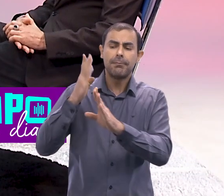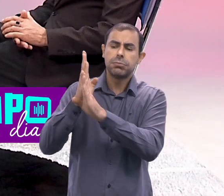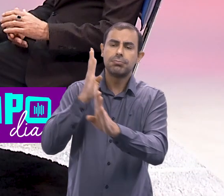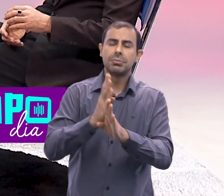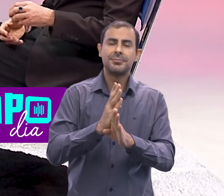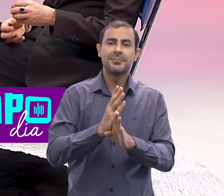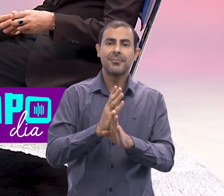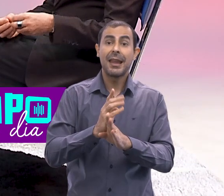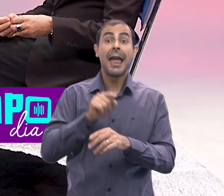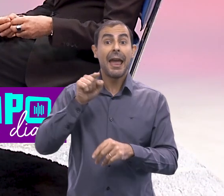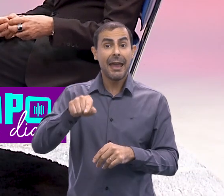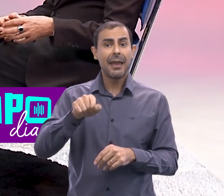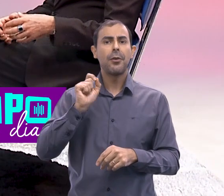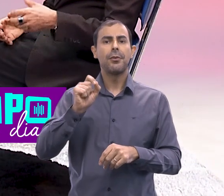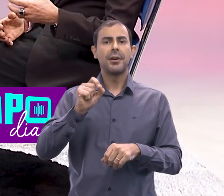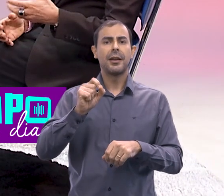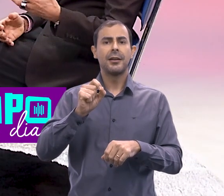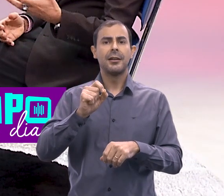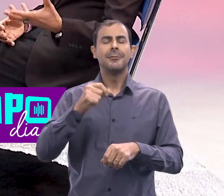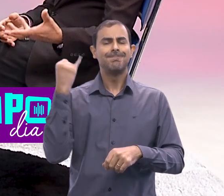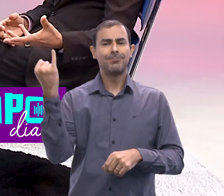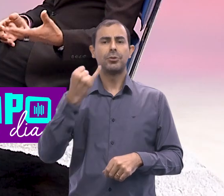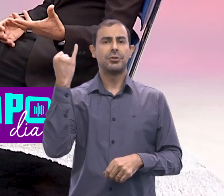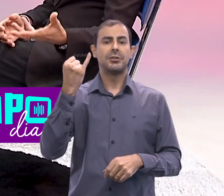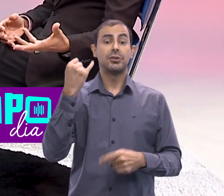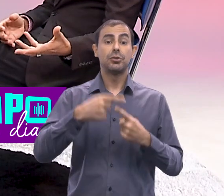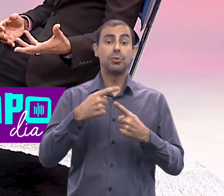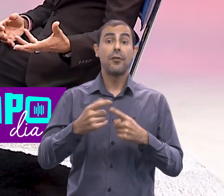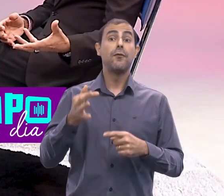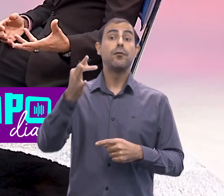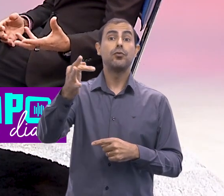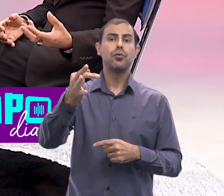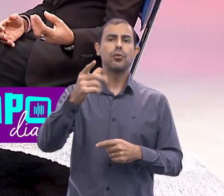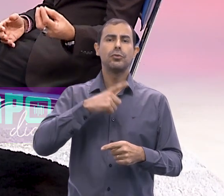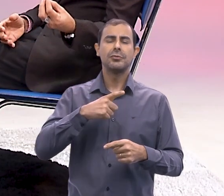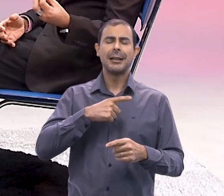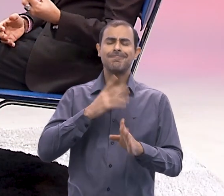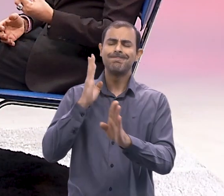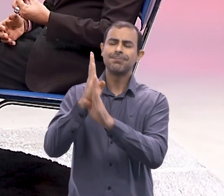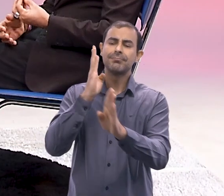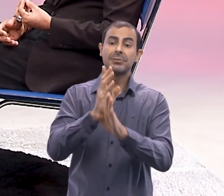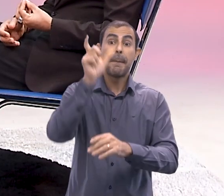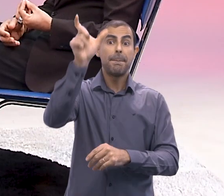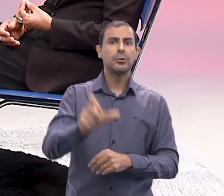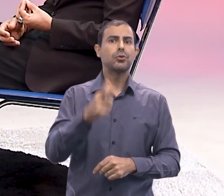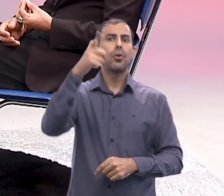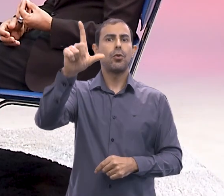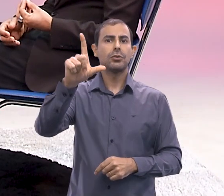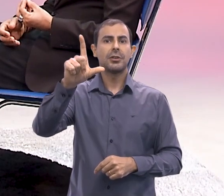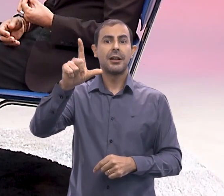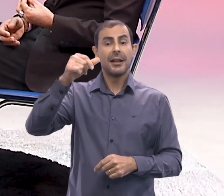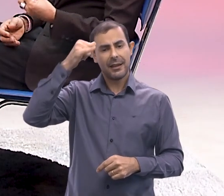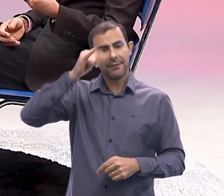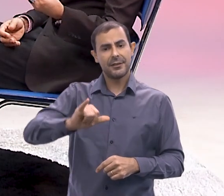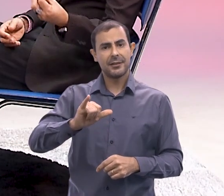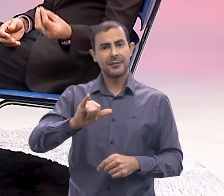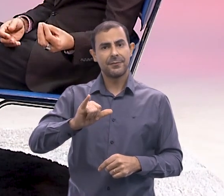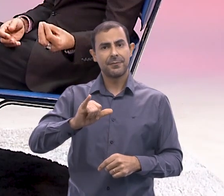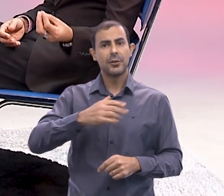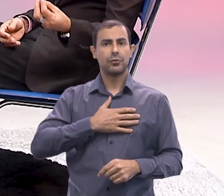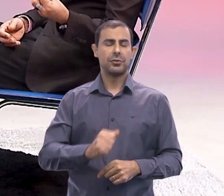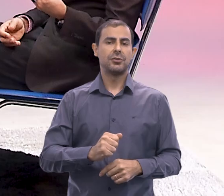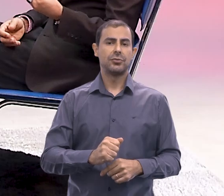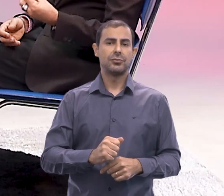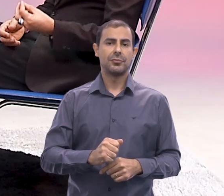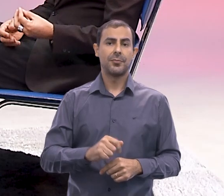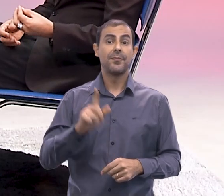psicológica é utilizada muito para nós prevenirmos o ato suicídio. Por quê? Porque o suicídio é uma denúncia